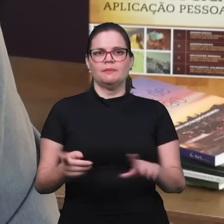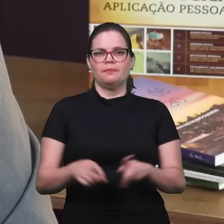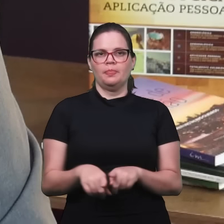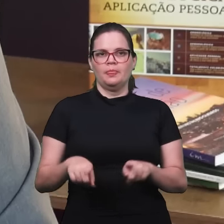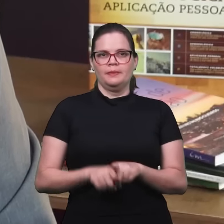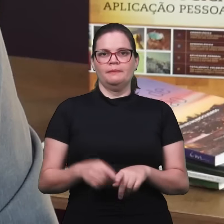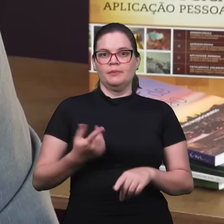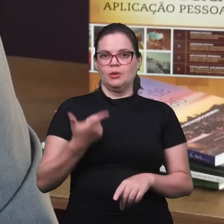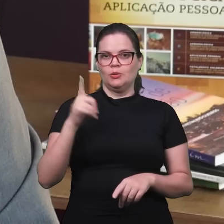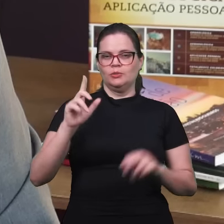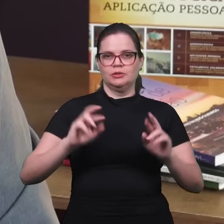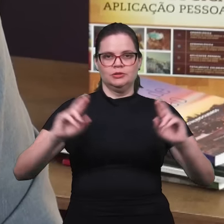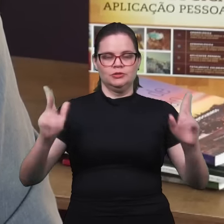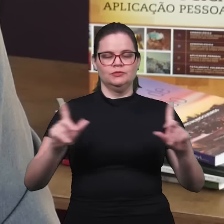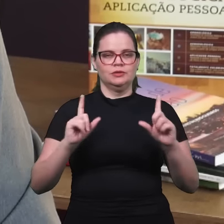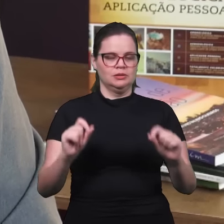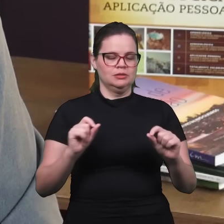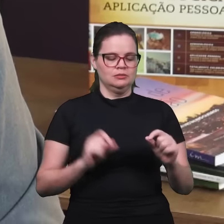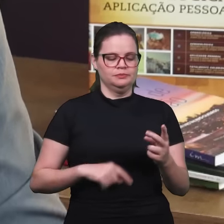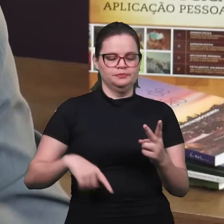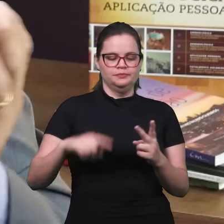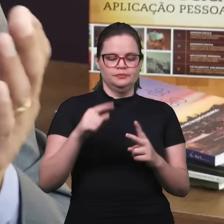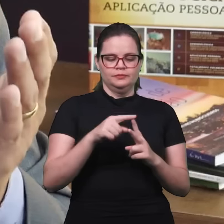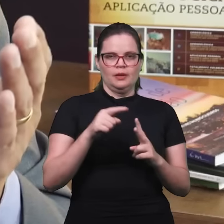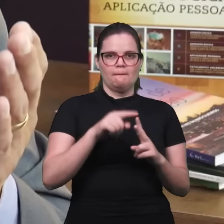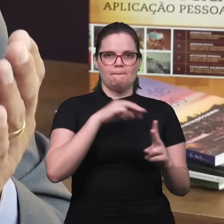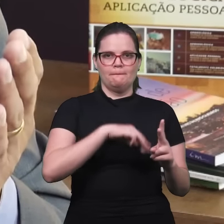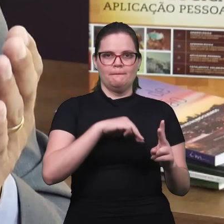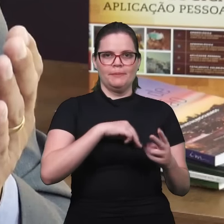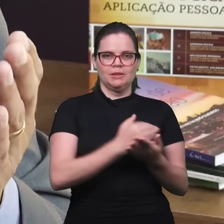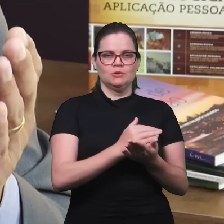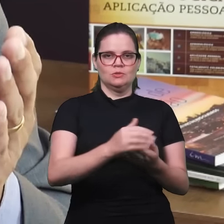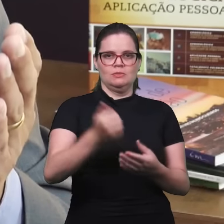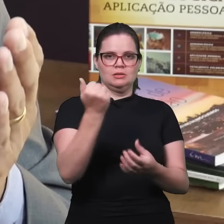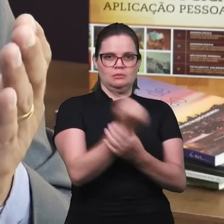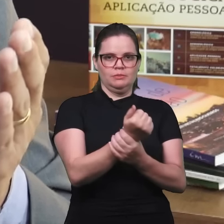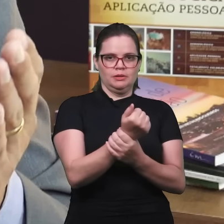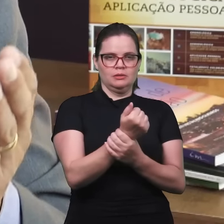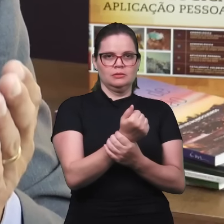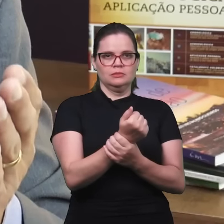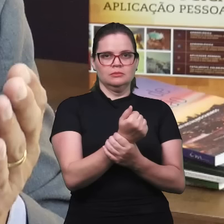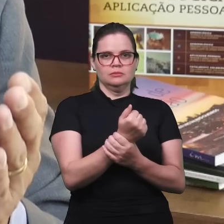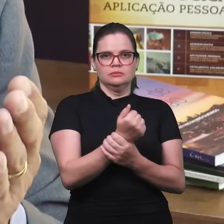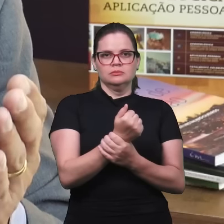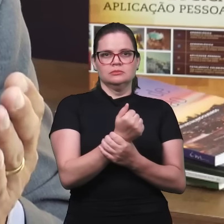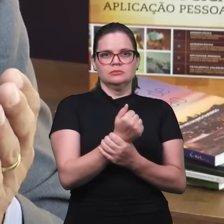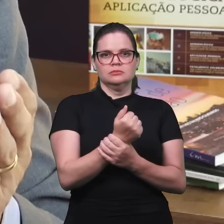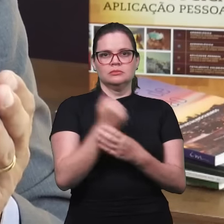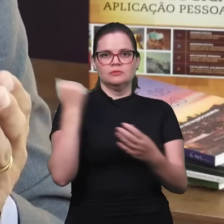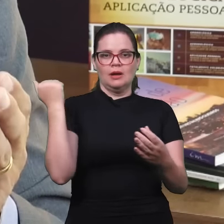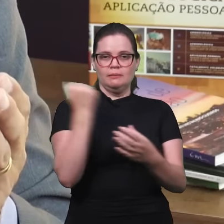é que a genealogia de Mateus, ele começa de Abraão, né? Sim. E ele vai